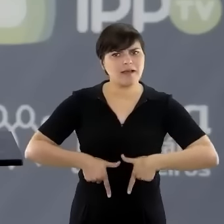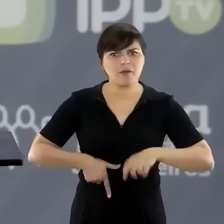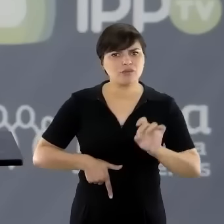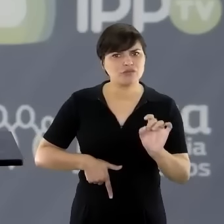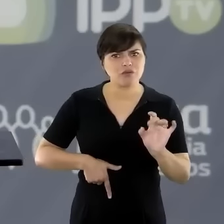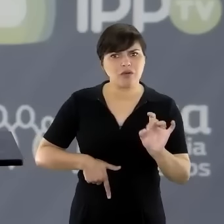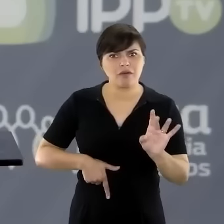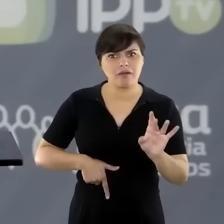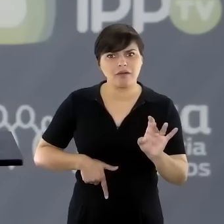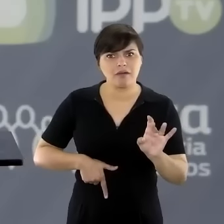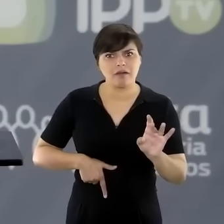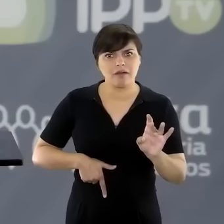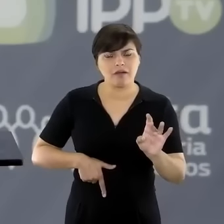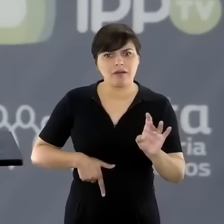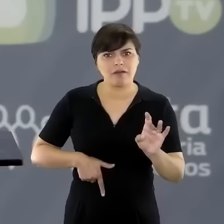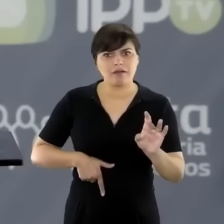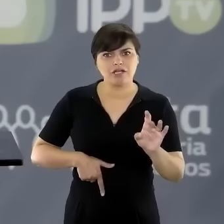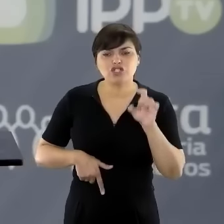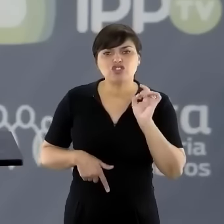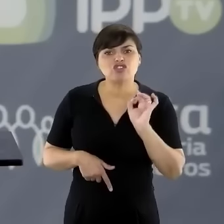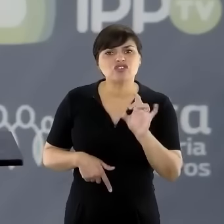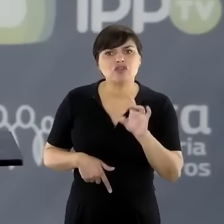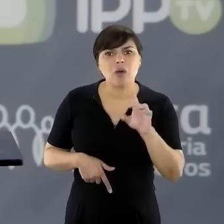por causa do seu nacional